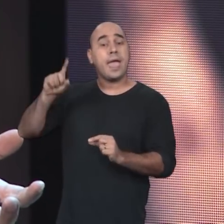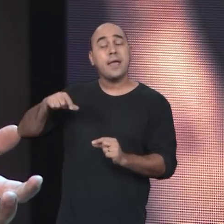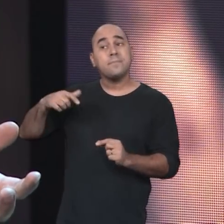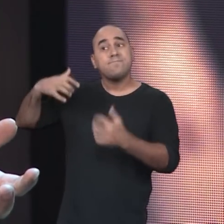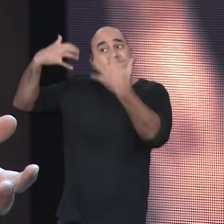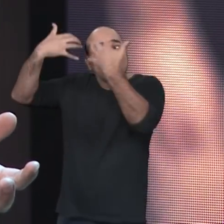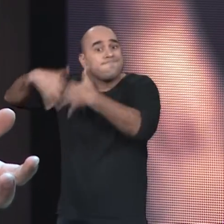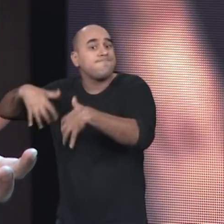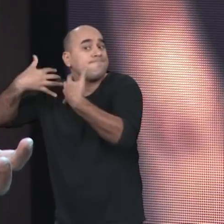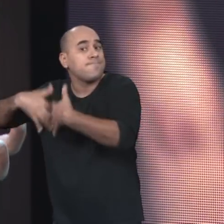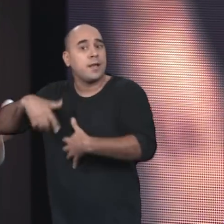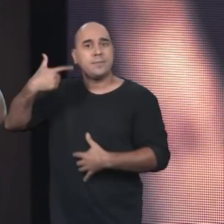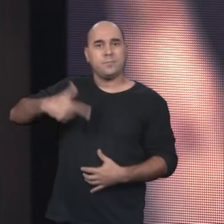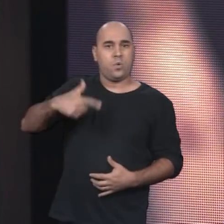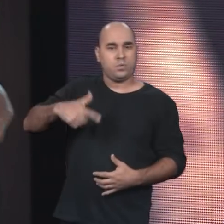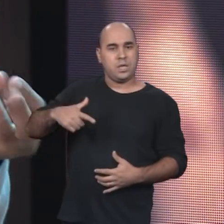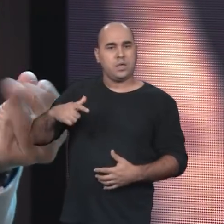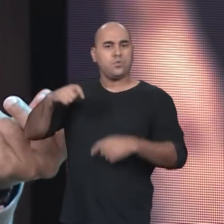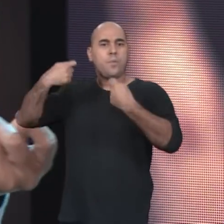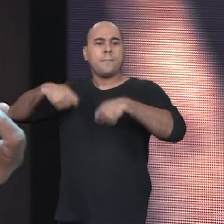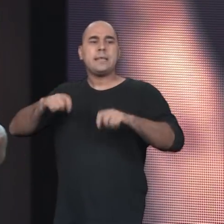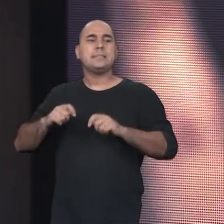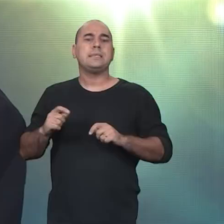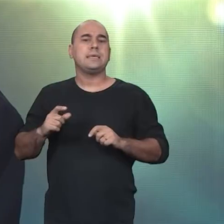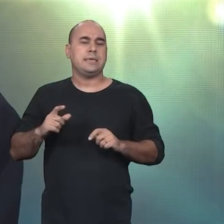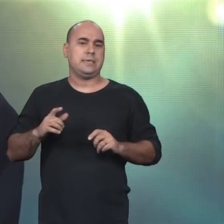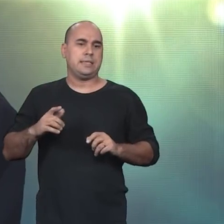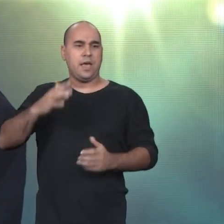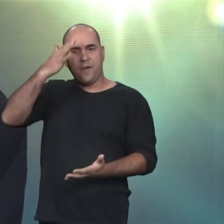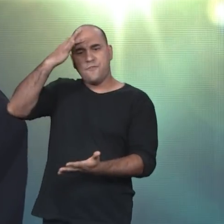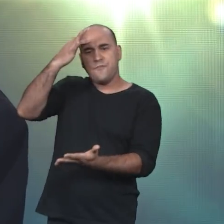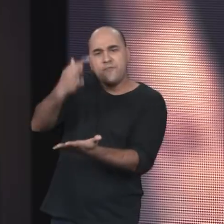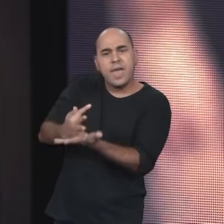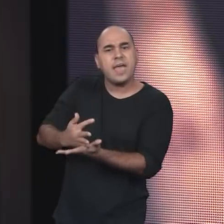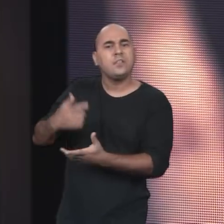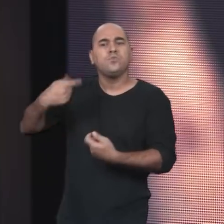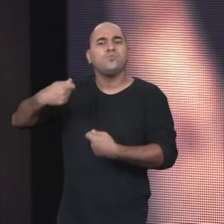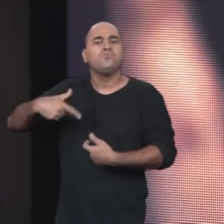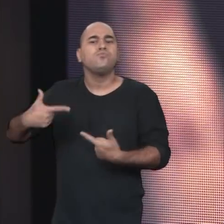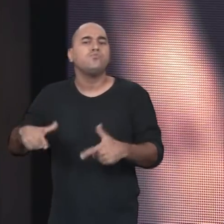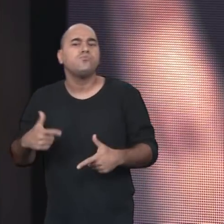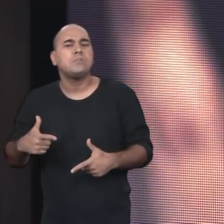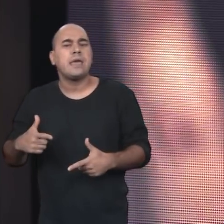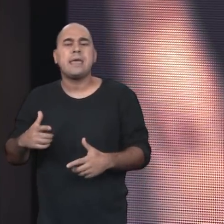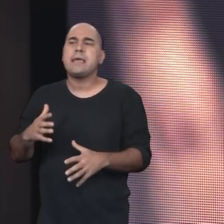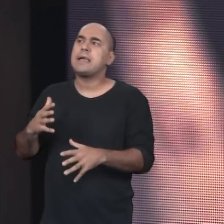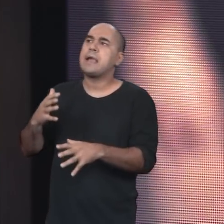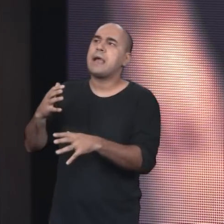racional. Tá certo? Nenhuma evidência racional. Então, ela é uma fé muito gratuita.